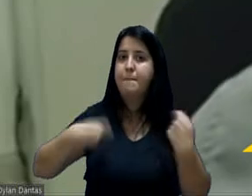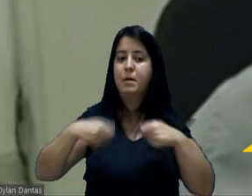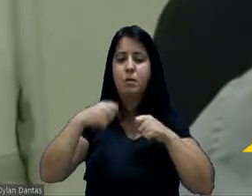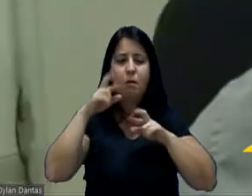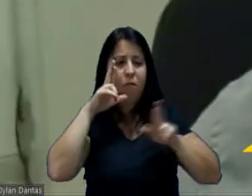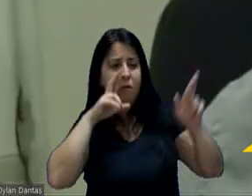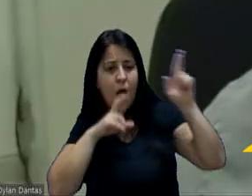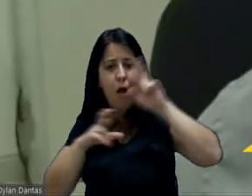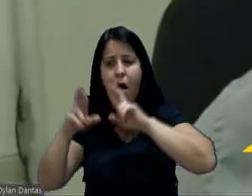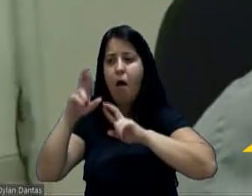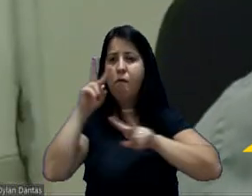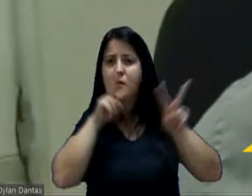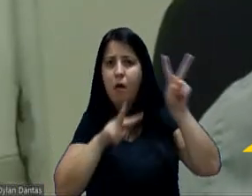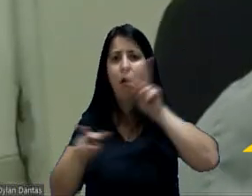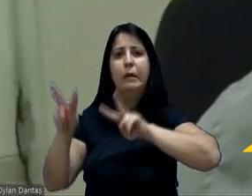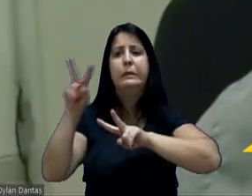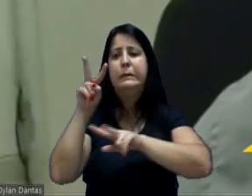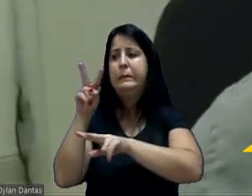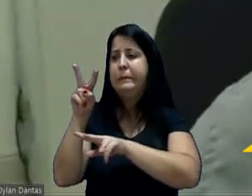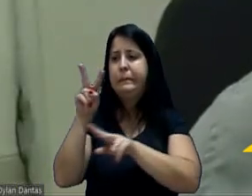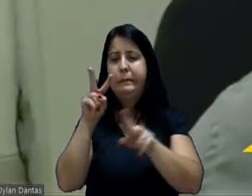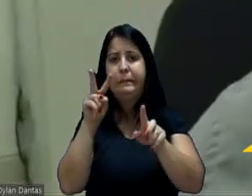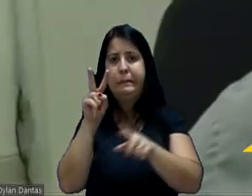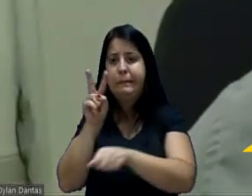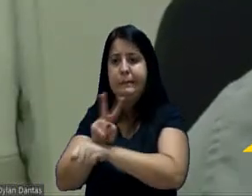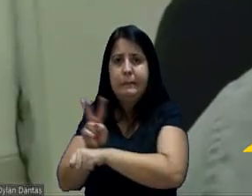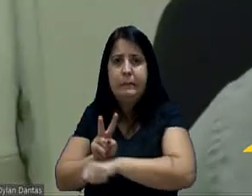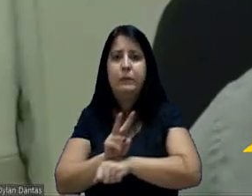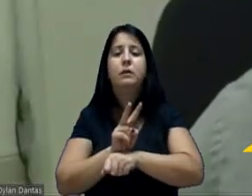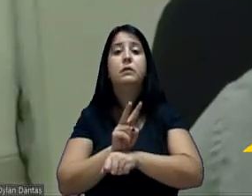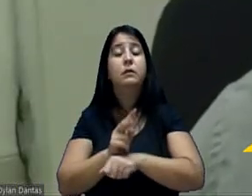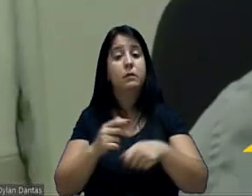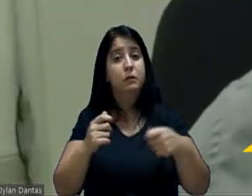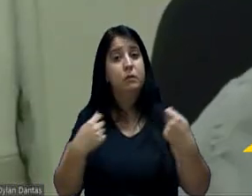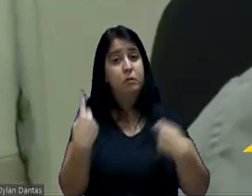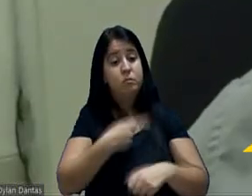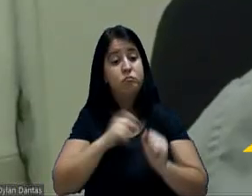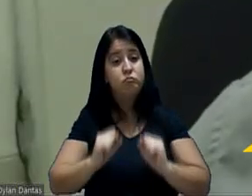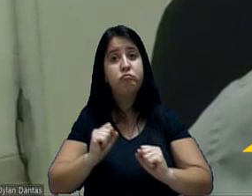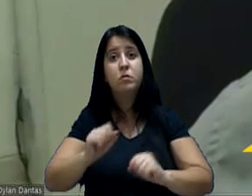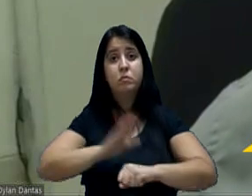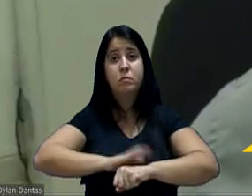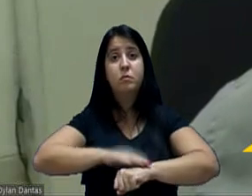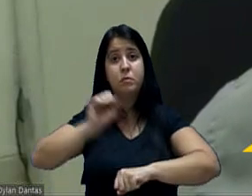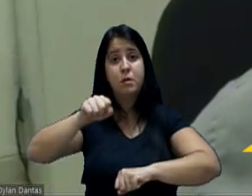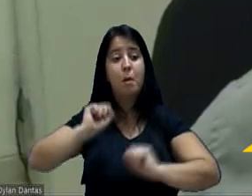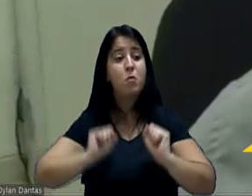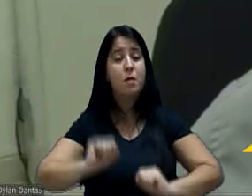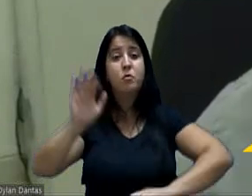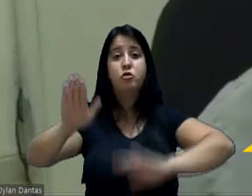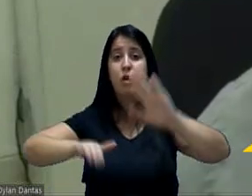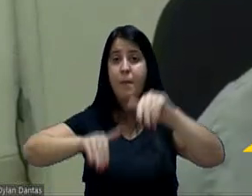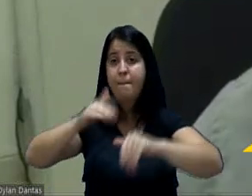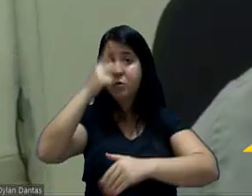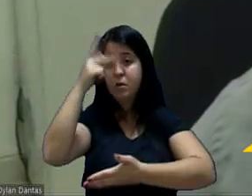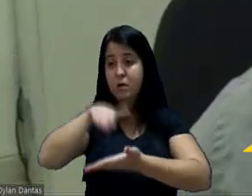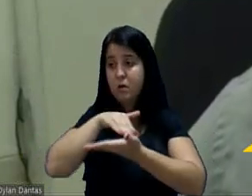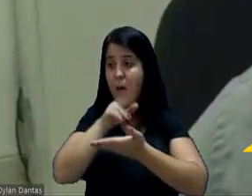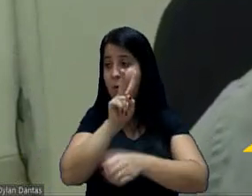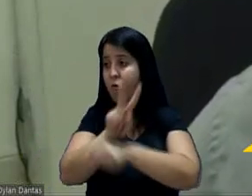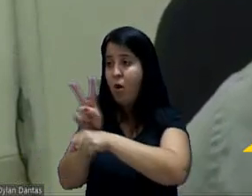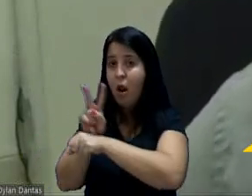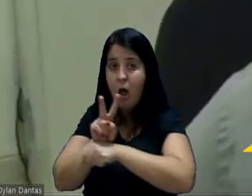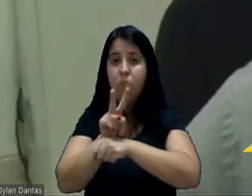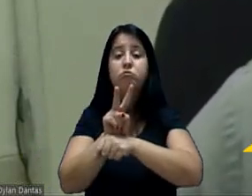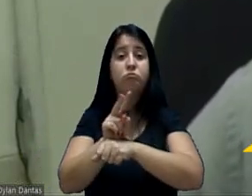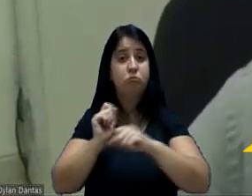fiscalizar, legislar, nós temos ferramentas para isso, nós podemos convocar secretários, nós podemos enviar requerimentos de